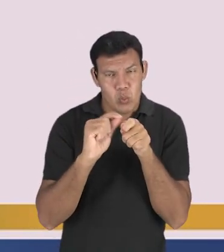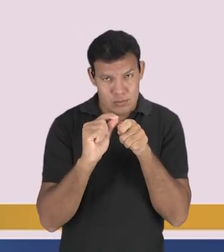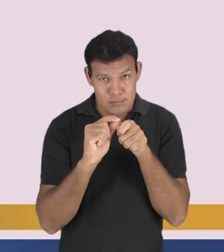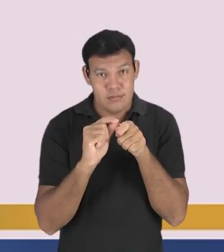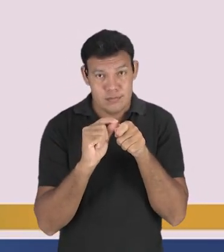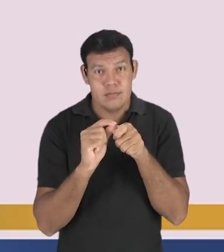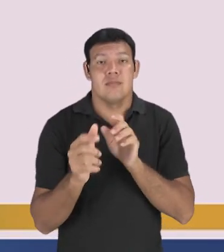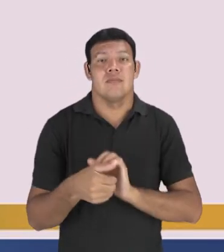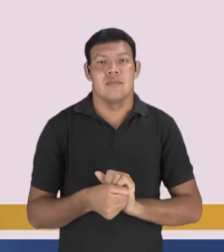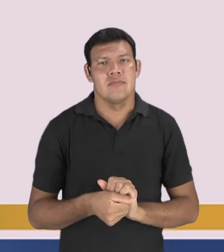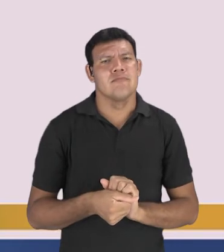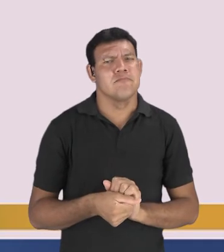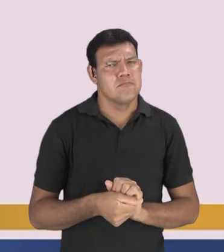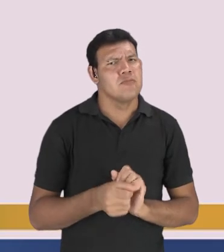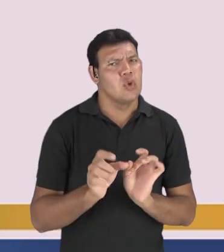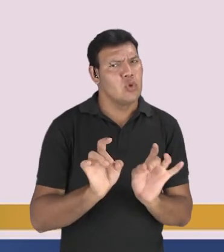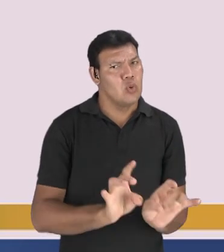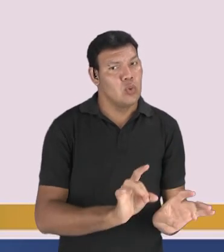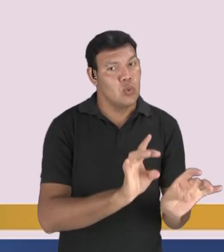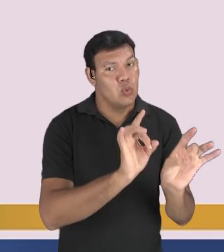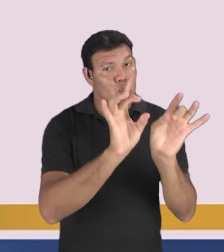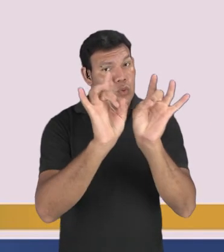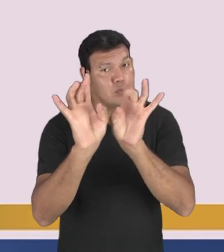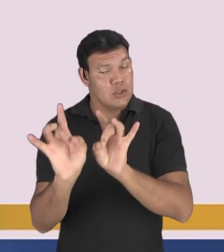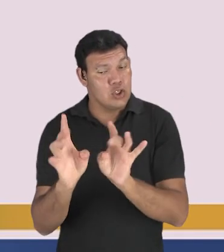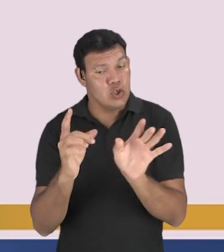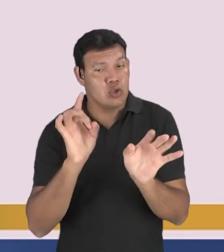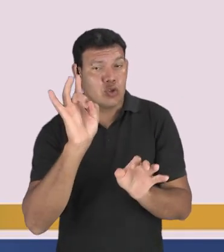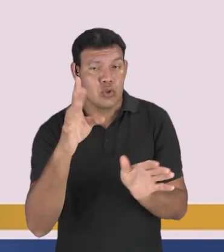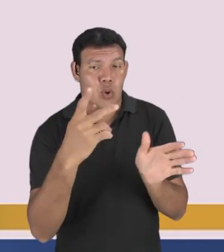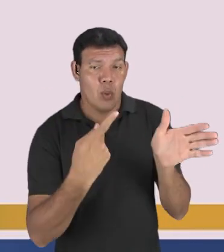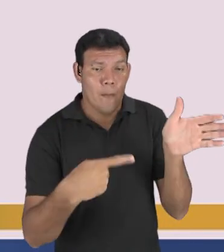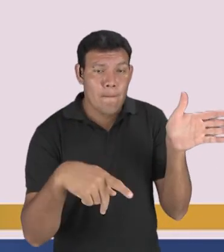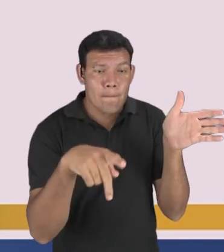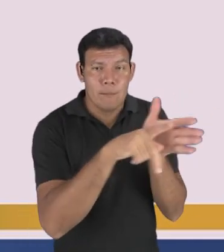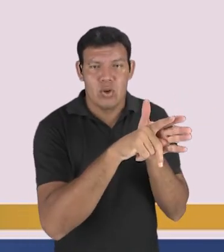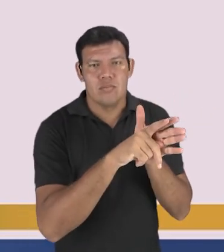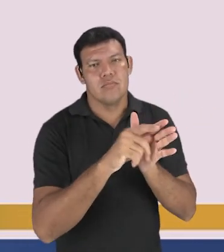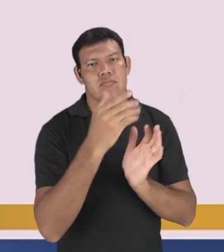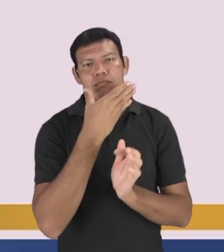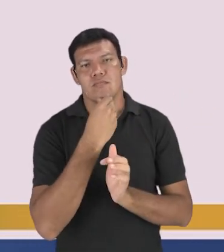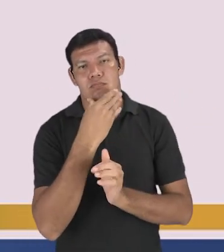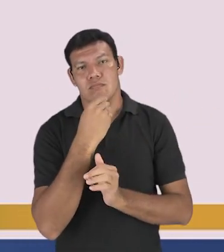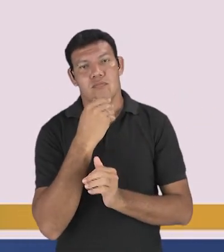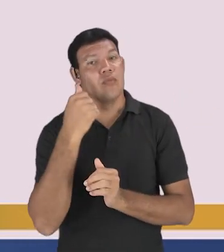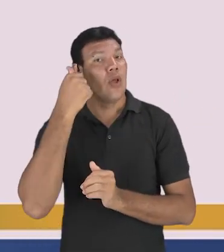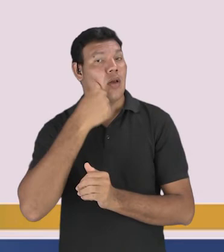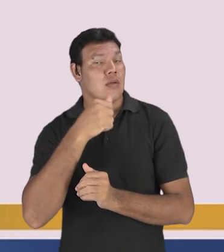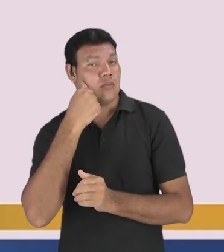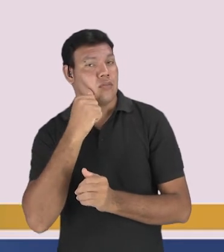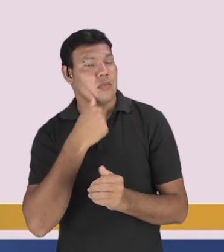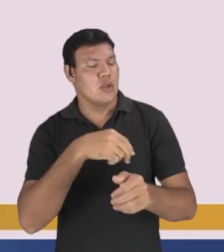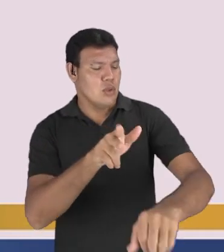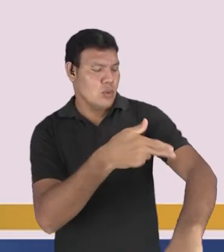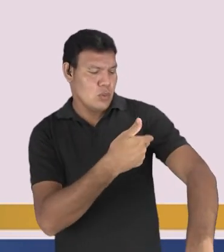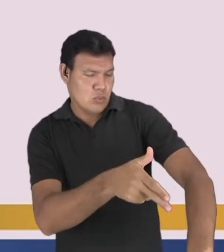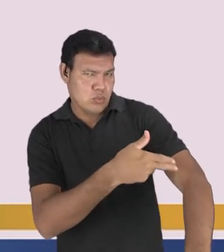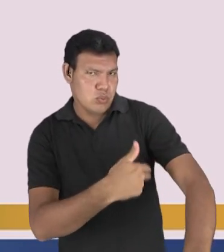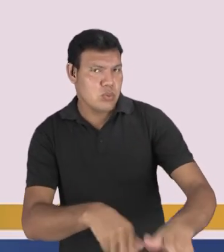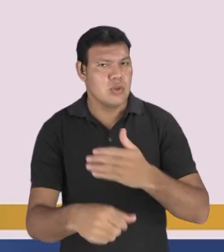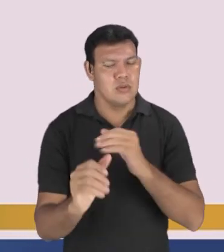pinturas. Elas desde cedo já começam a pintar os corpos, tanto das crianças, das outras mulheres e também